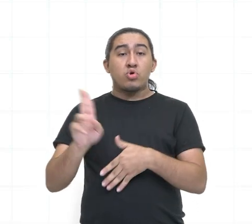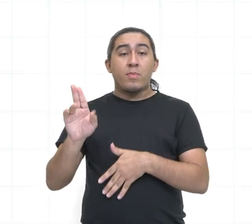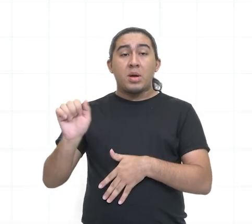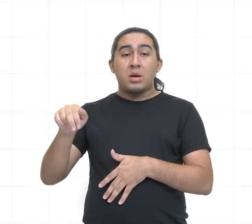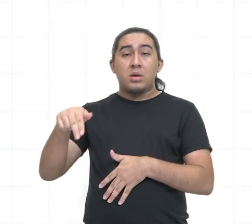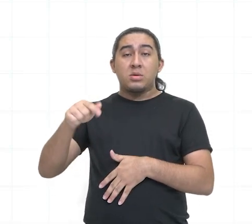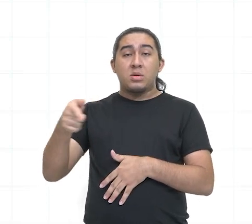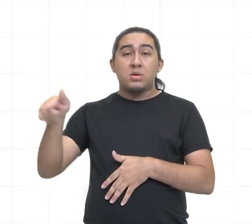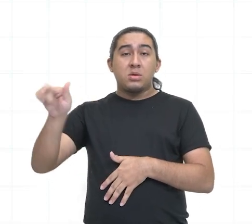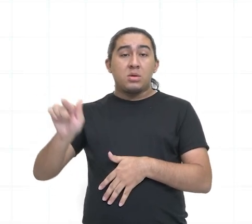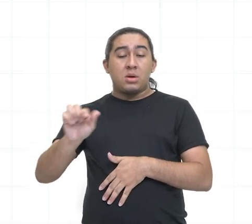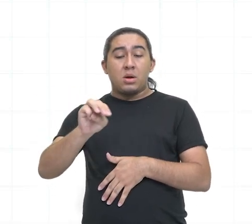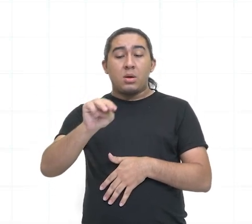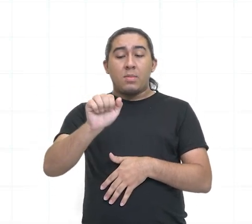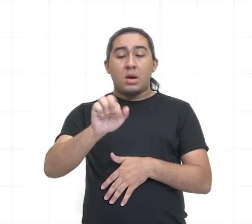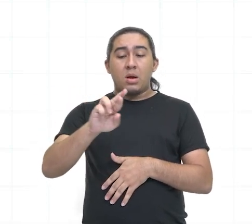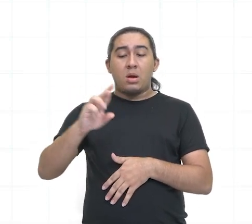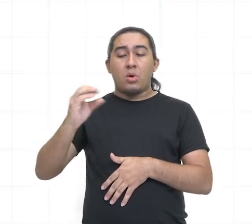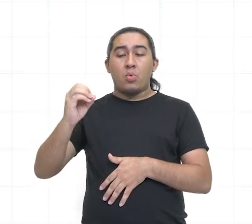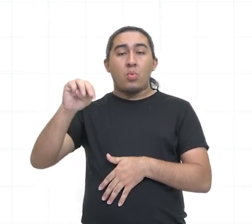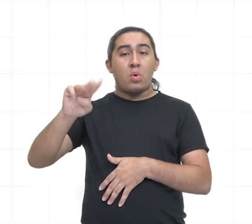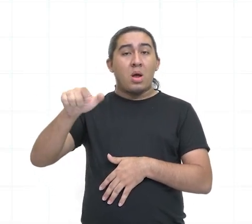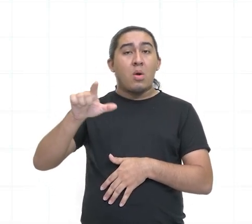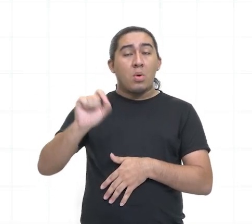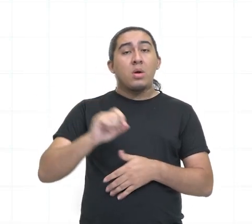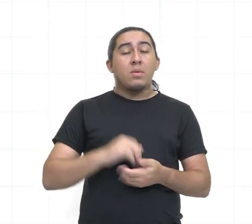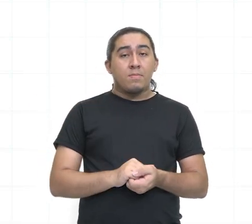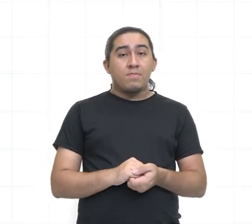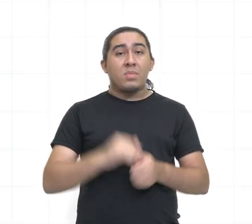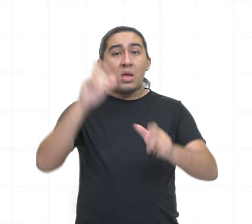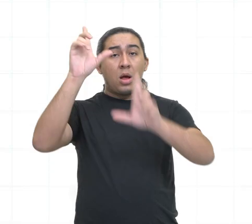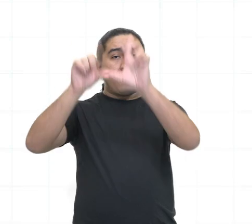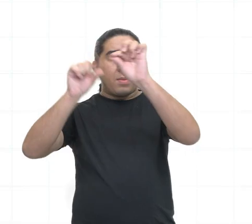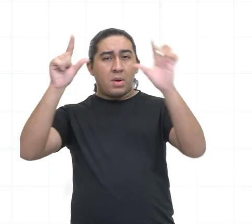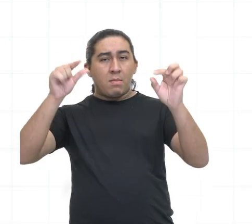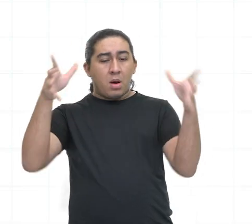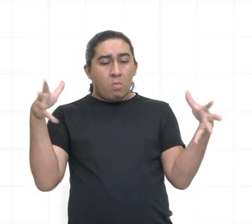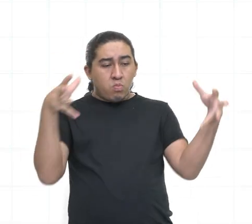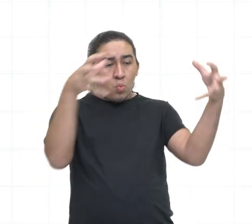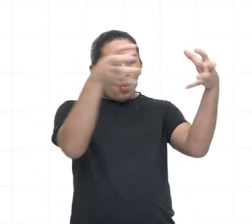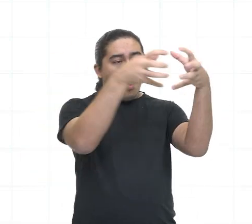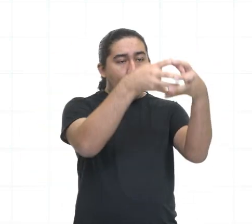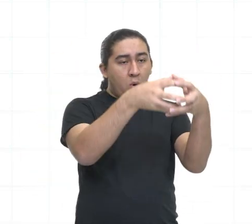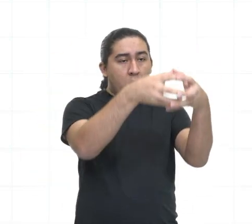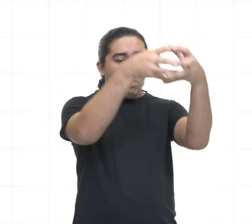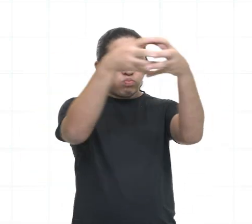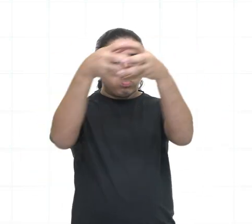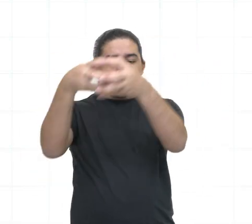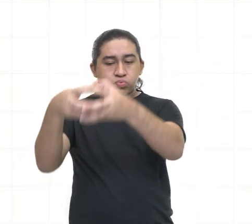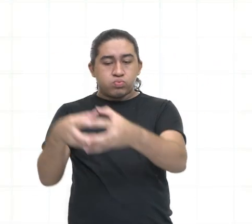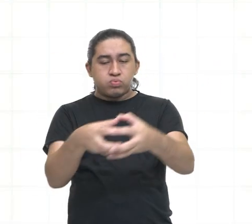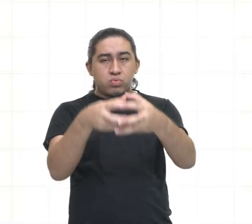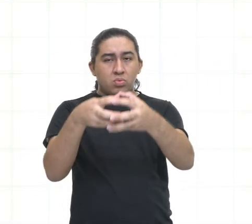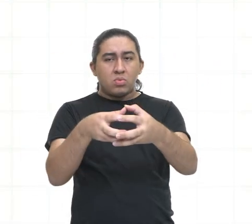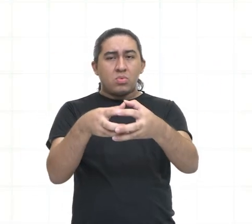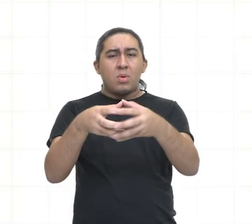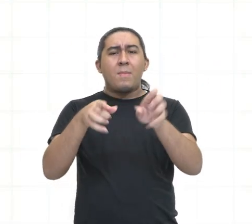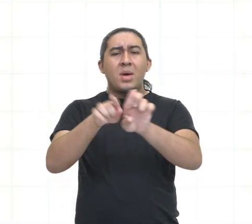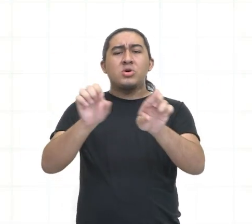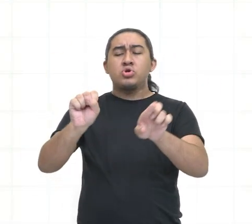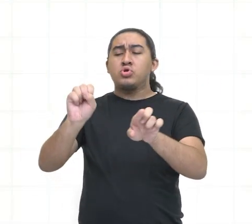anãs marrons. São objetos subestelares. Professor, por que subestelares?